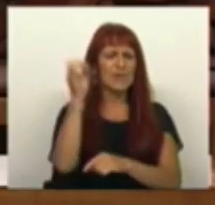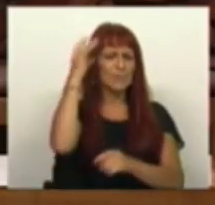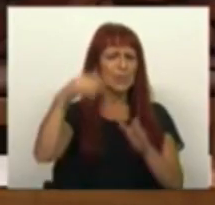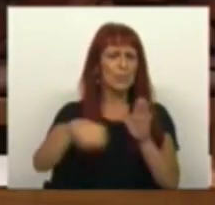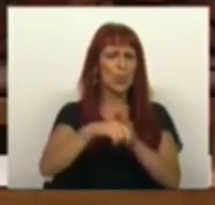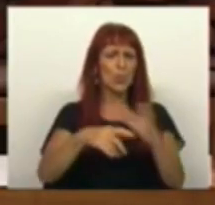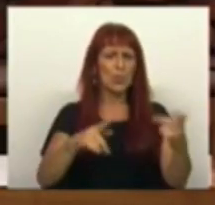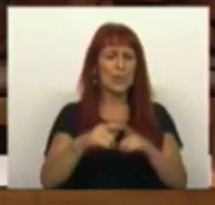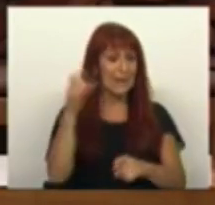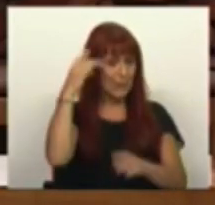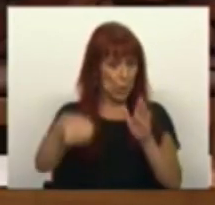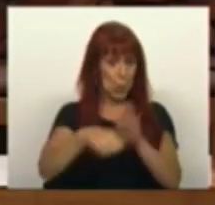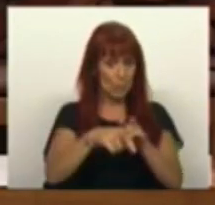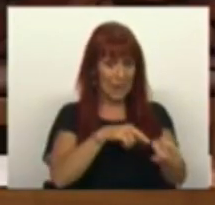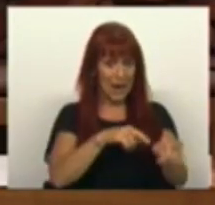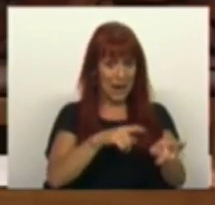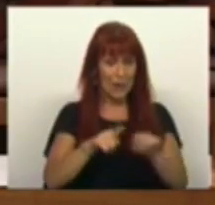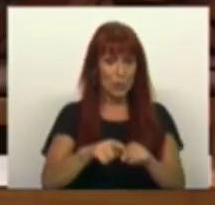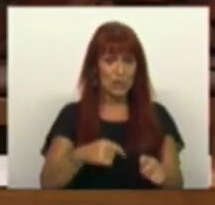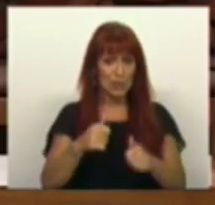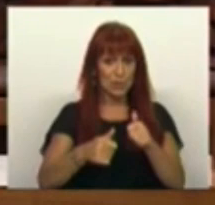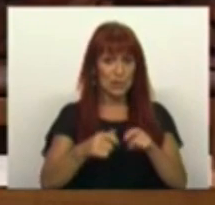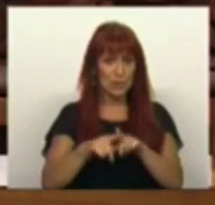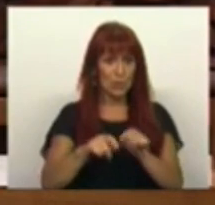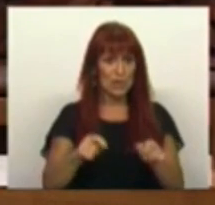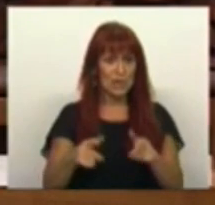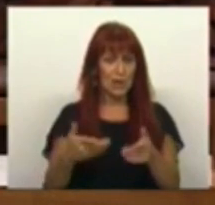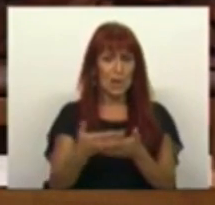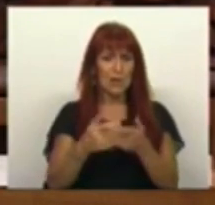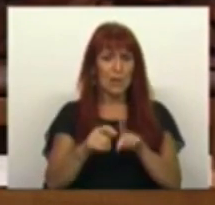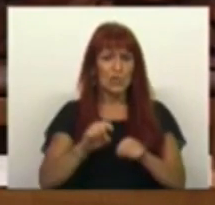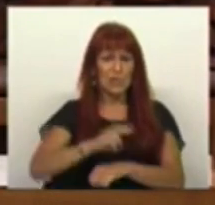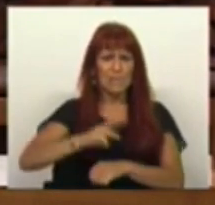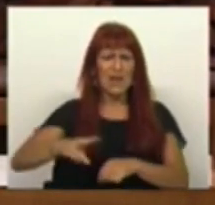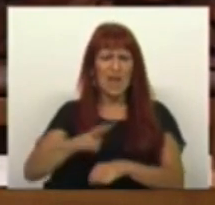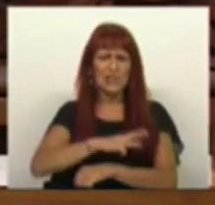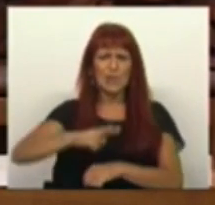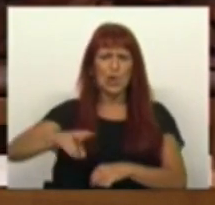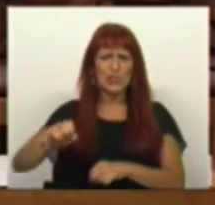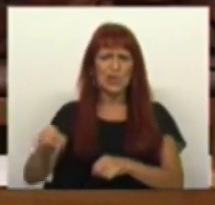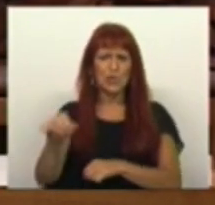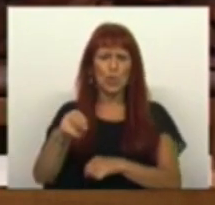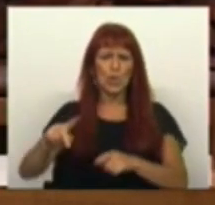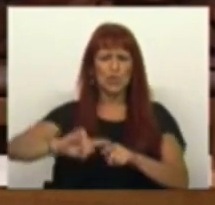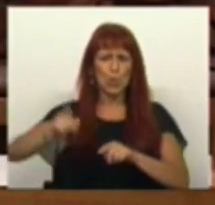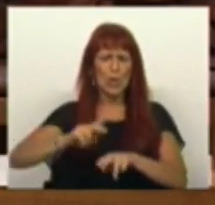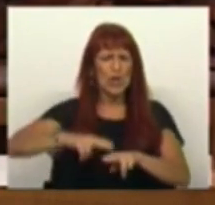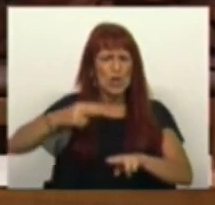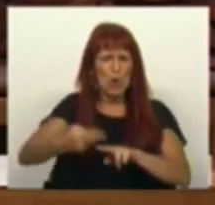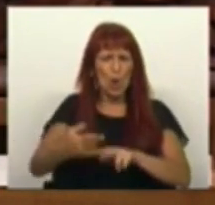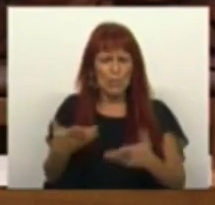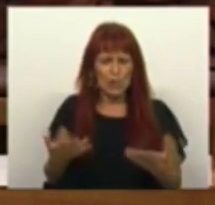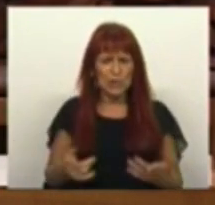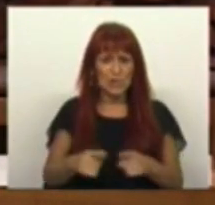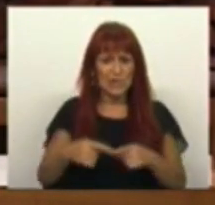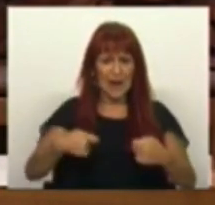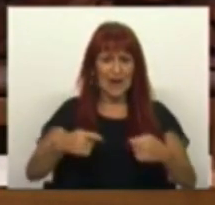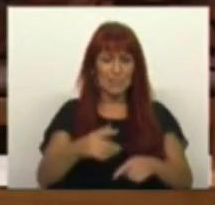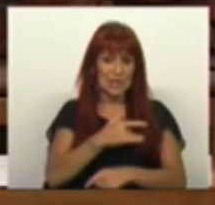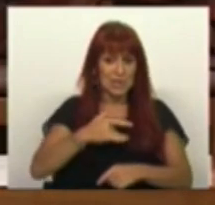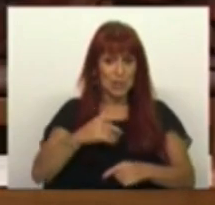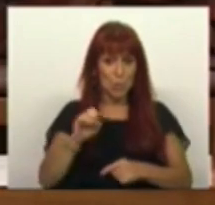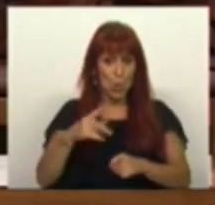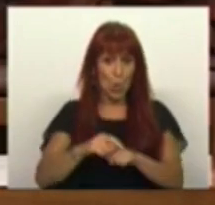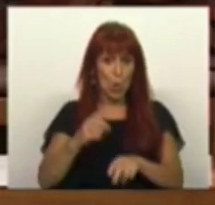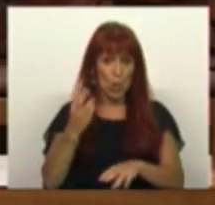corrupção? Corrupção essa, com custos económicos de milhares de milhões de euros todos os anos, seria o dobro do que gastamos em saúde